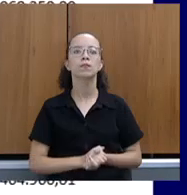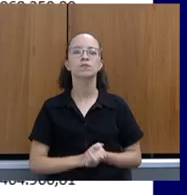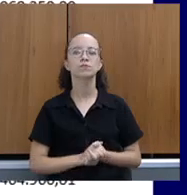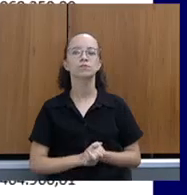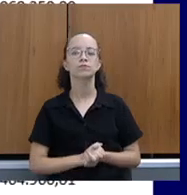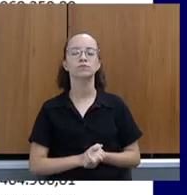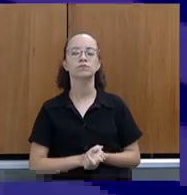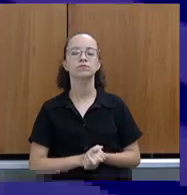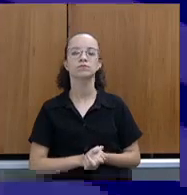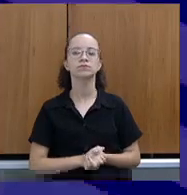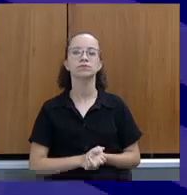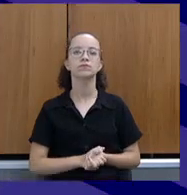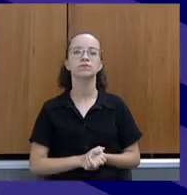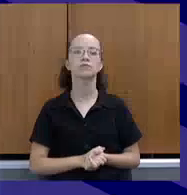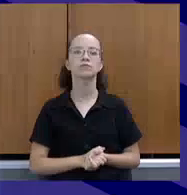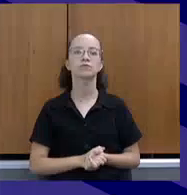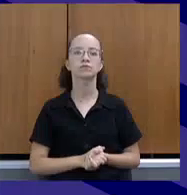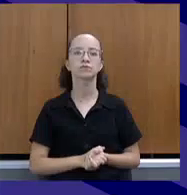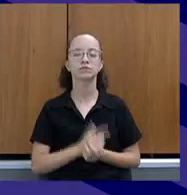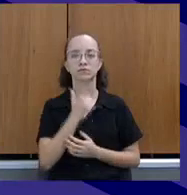pode passar também